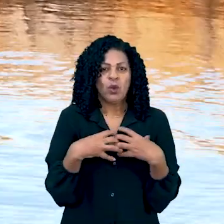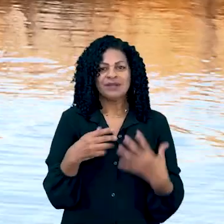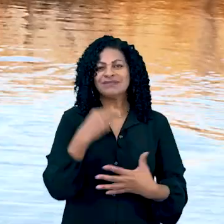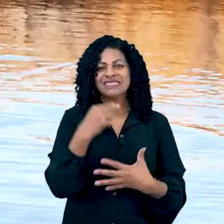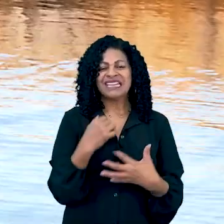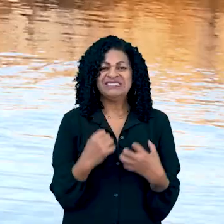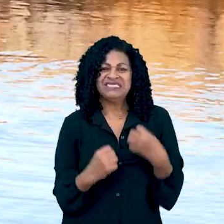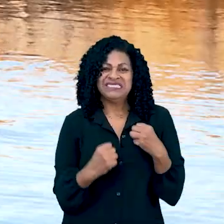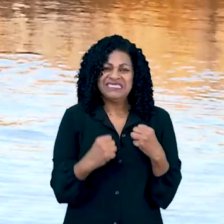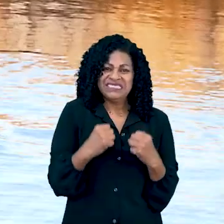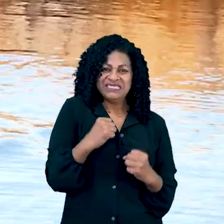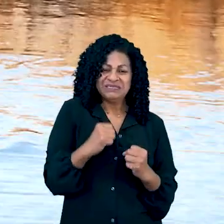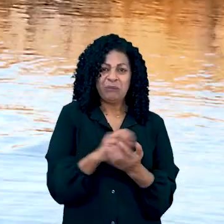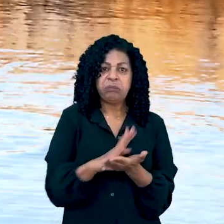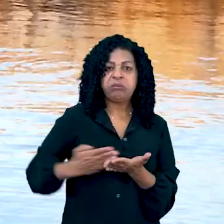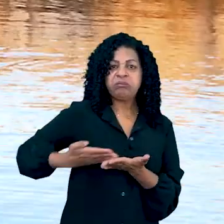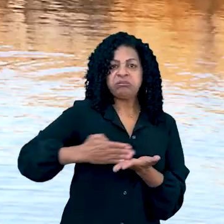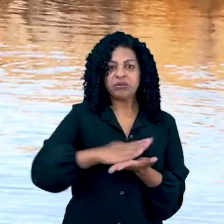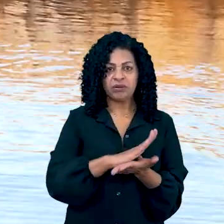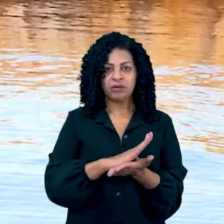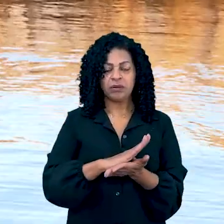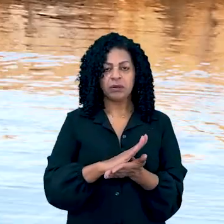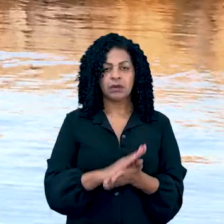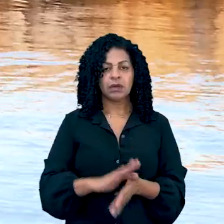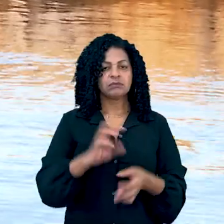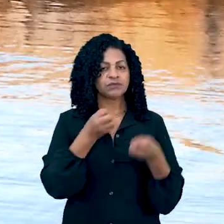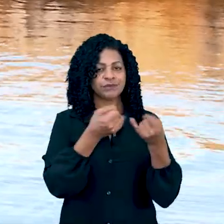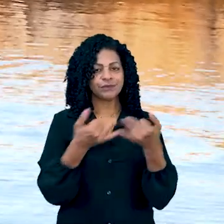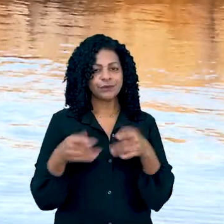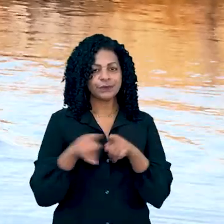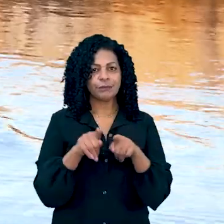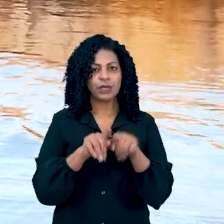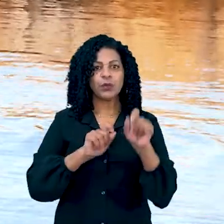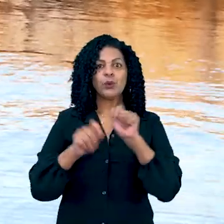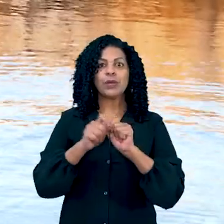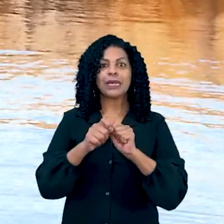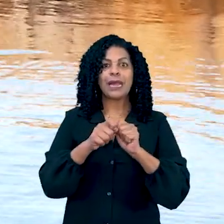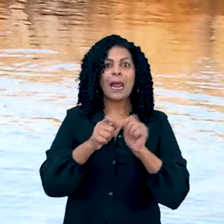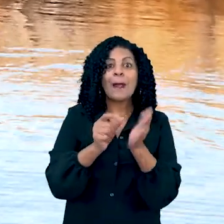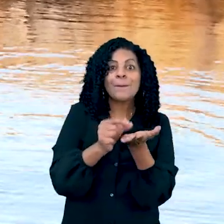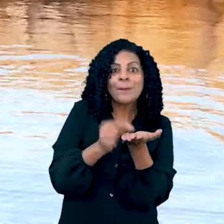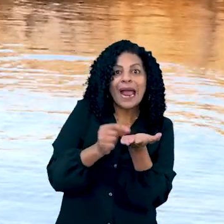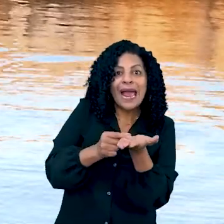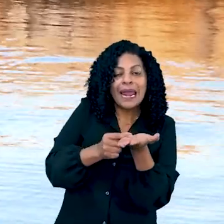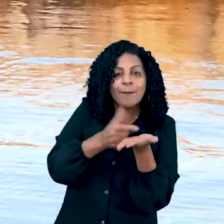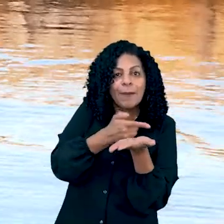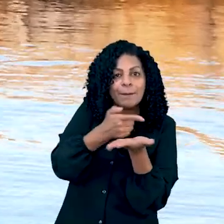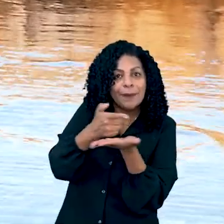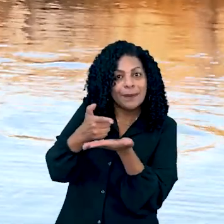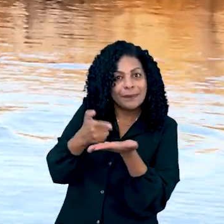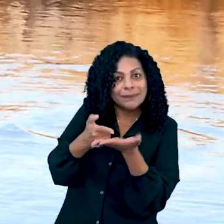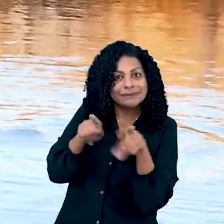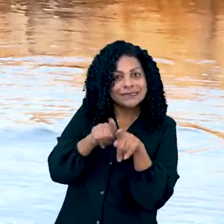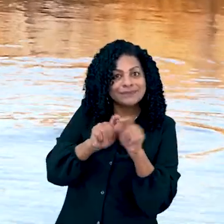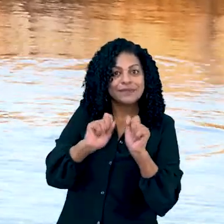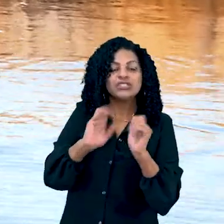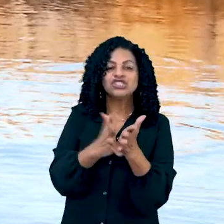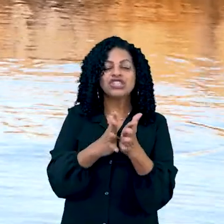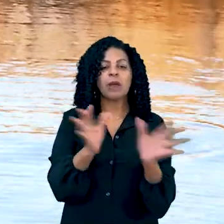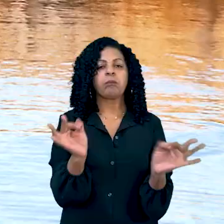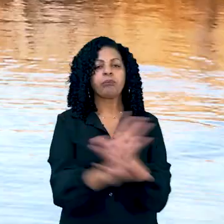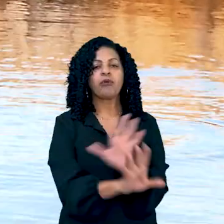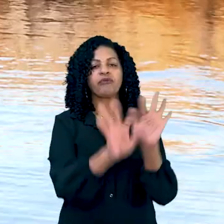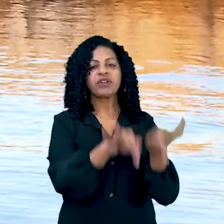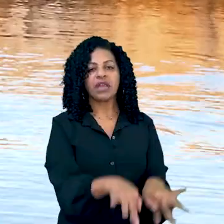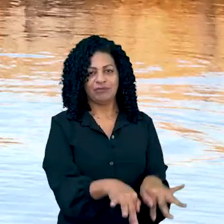busto e gerava desconforto. Ela também contou que estava com munições vencidas, fornecidas pela V-Portes